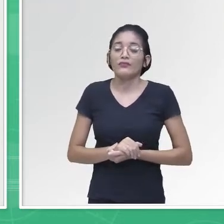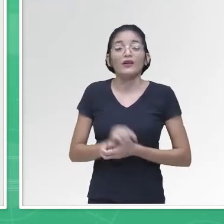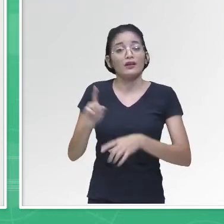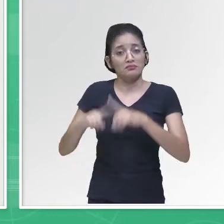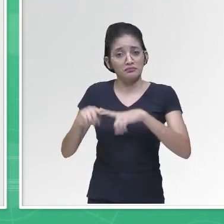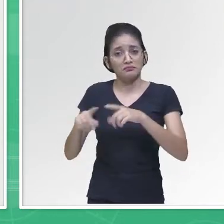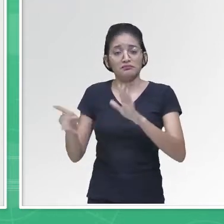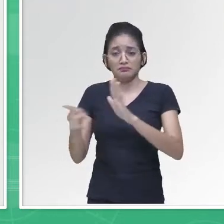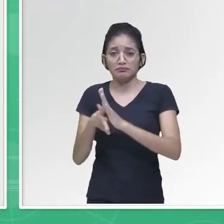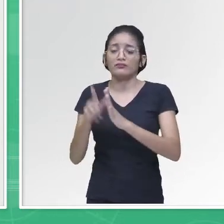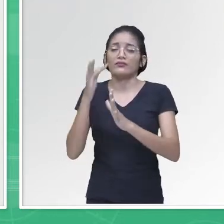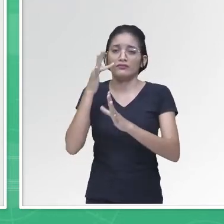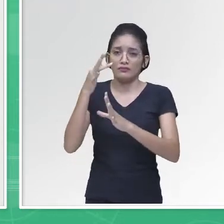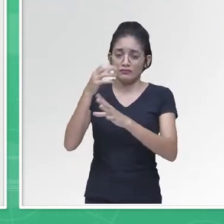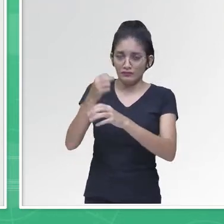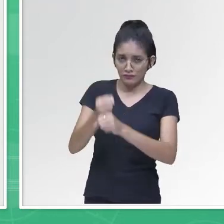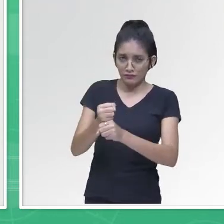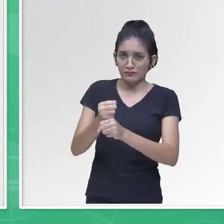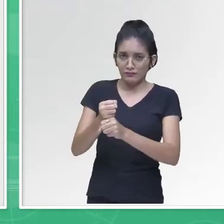matéria